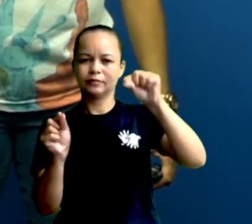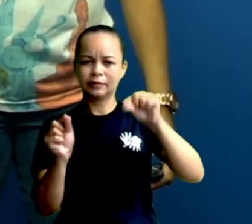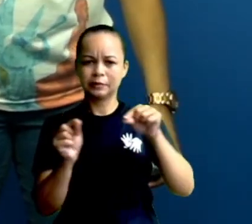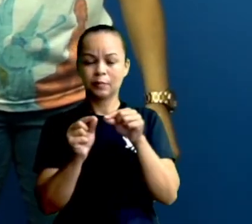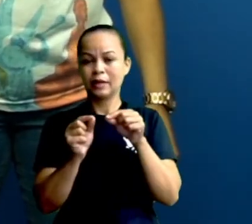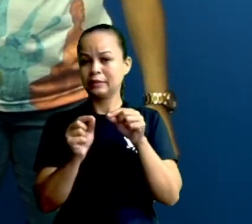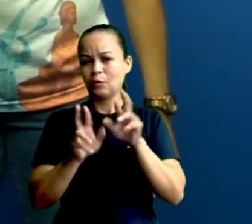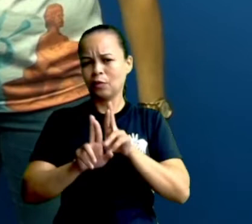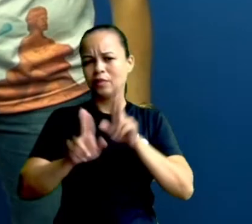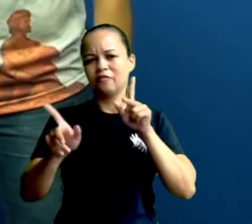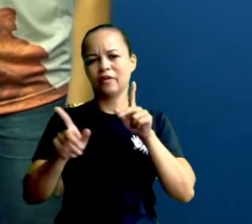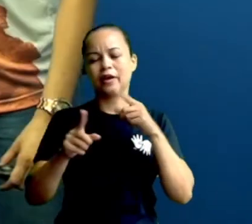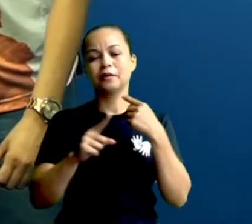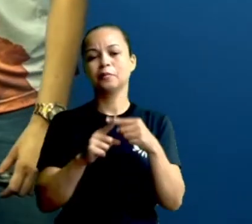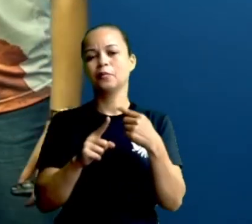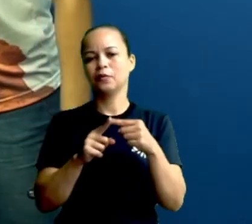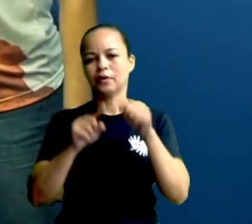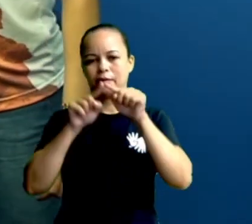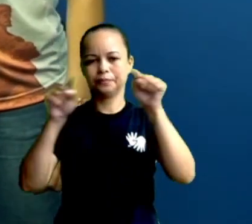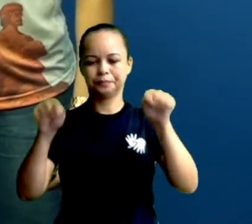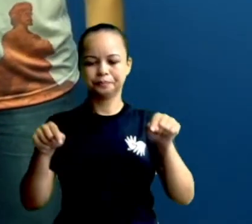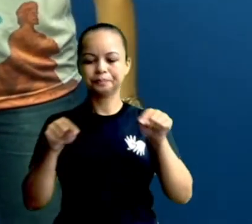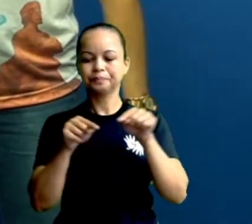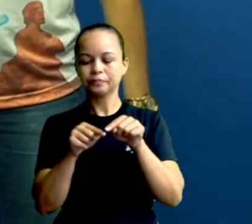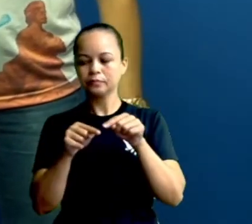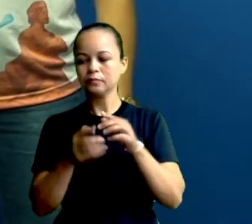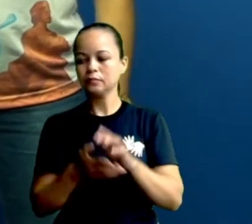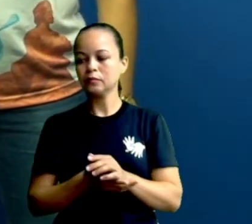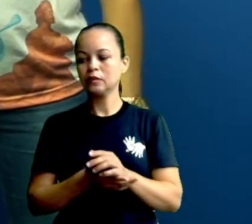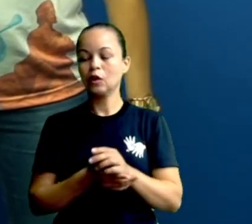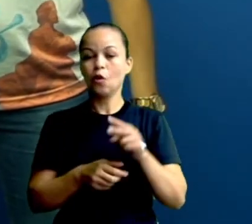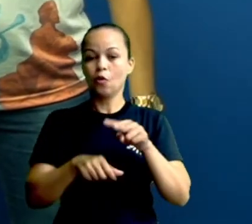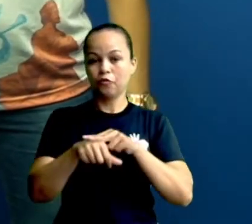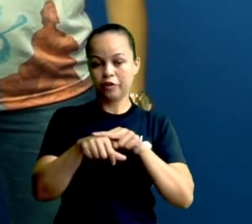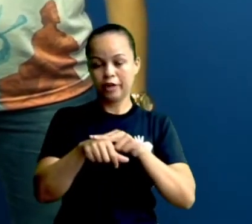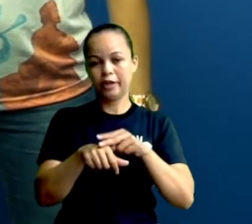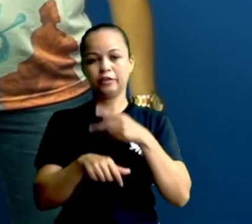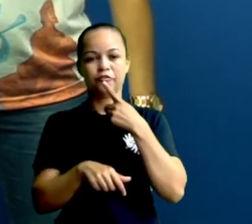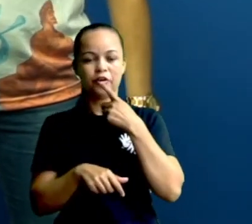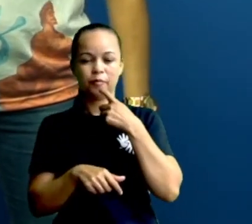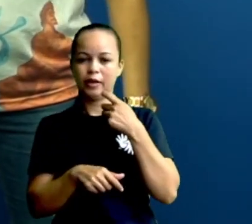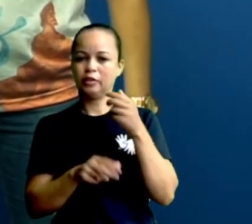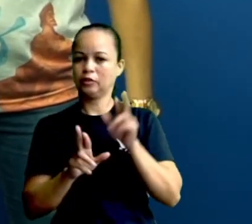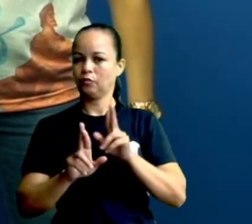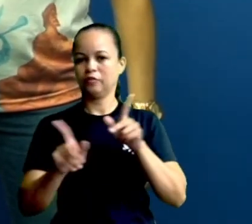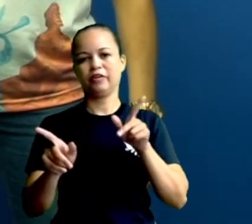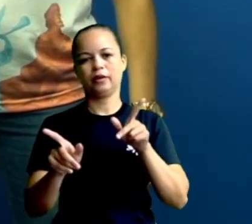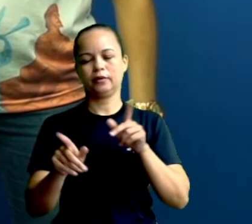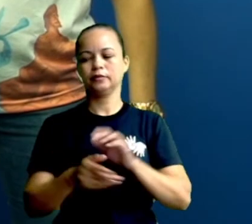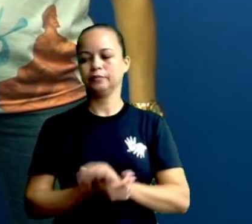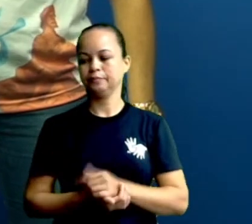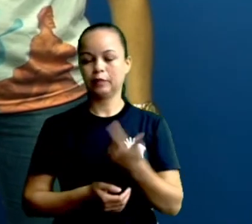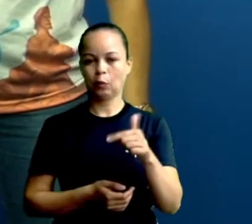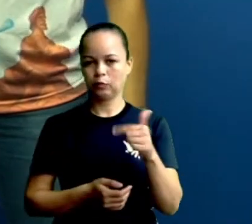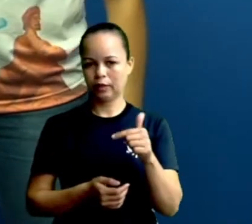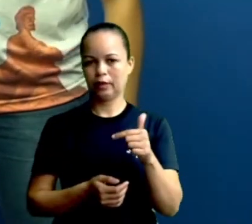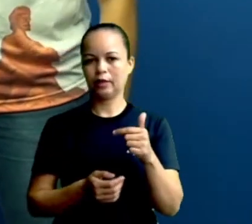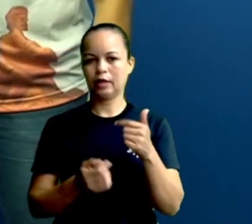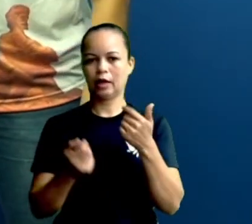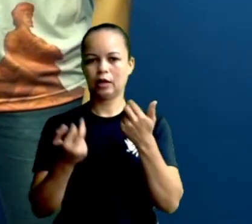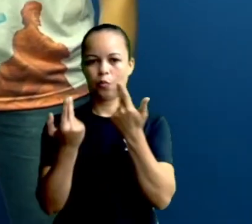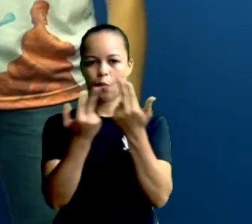todos os retângulos? O verde com vermelho, eles não têm a mesma, são diferentes, não têm a mesma